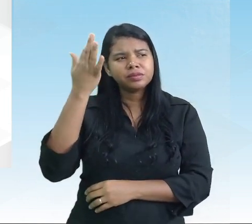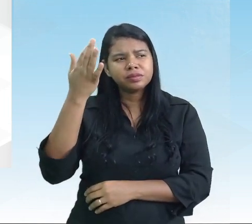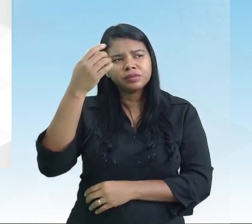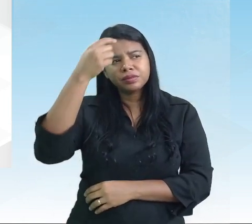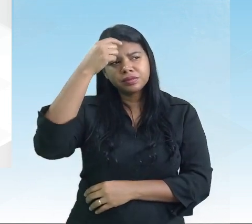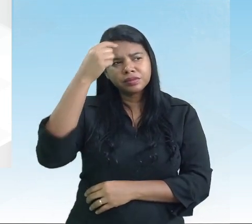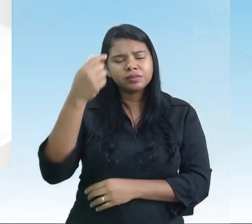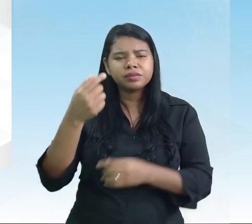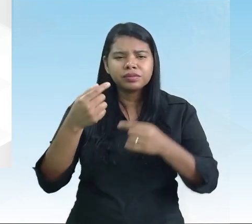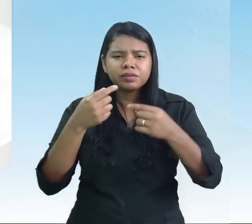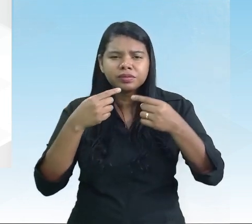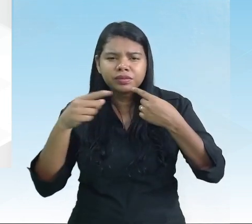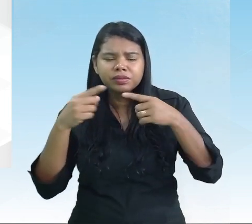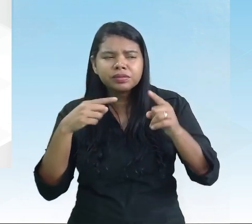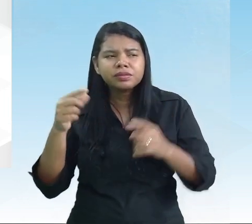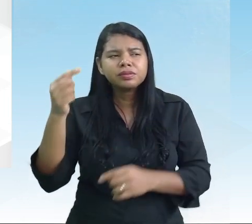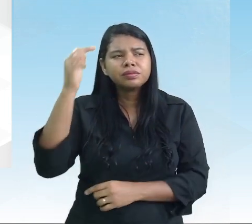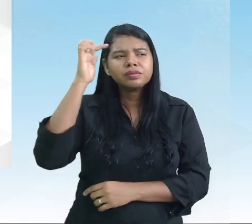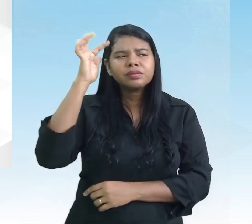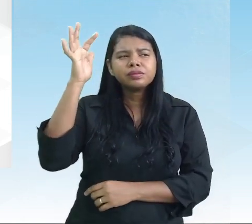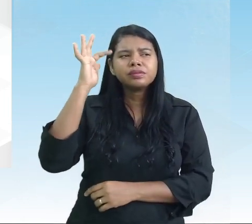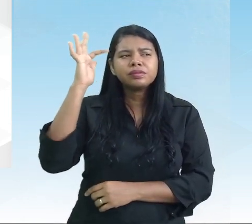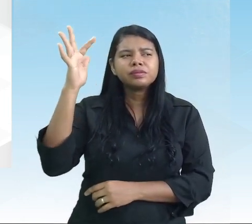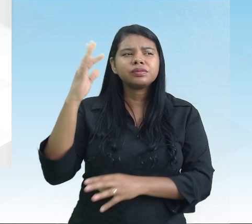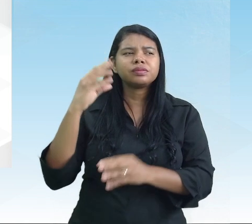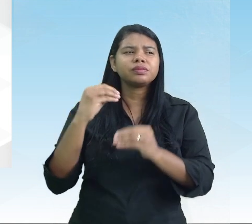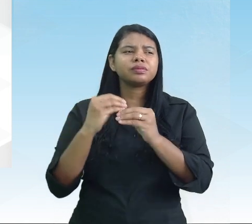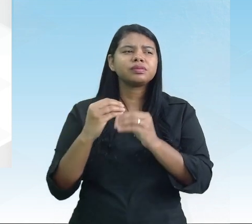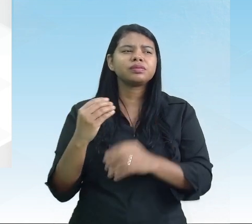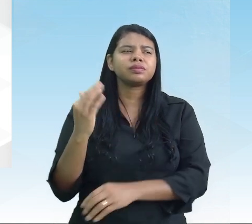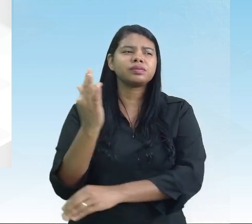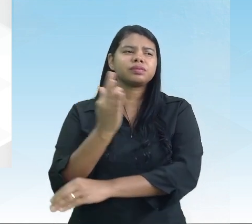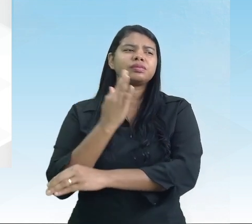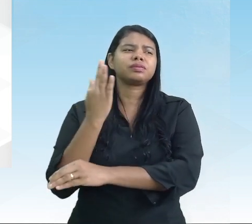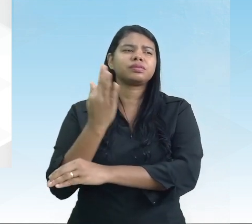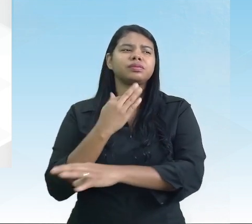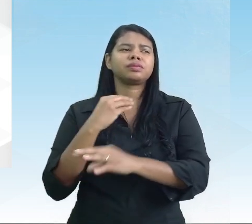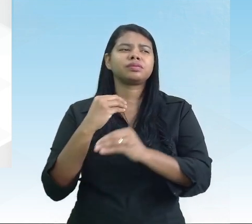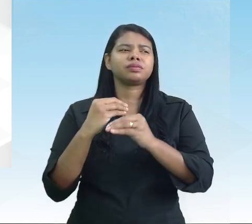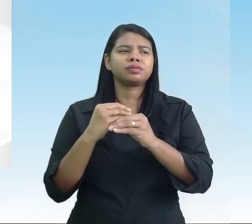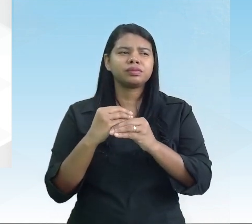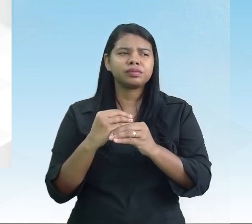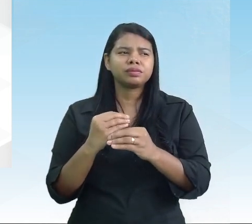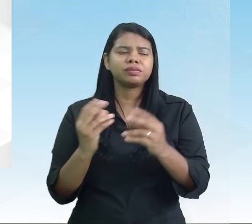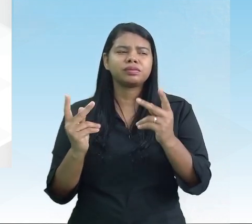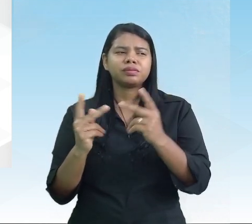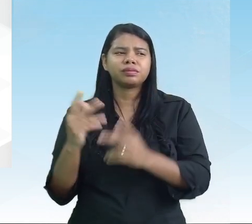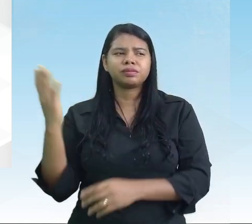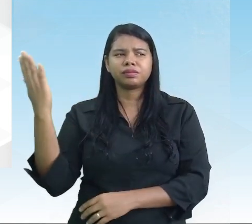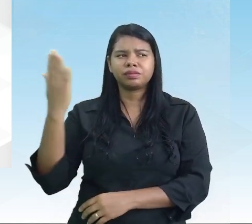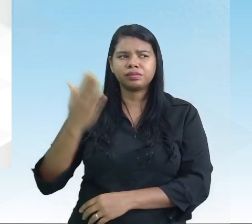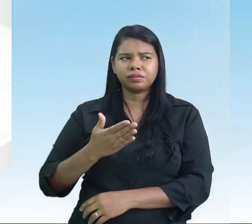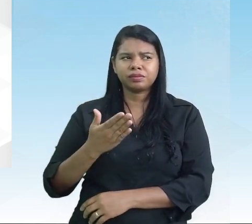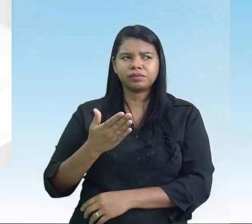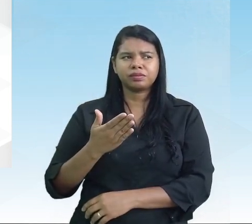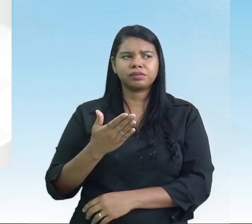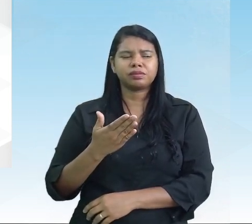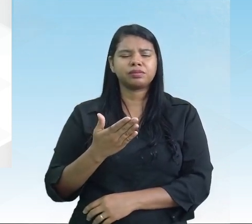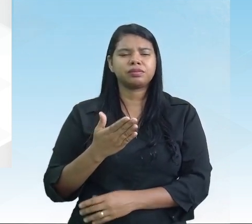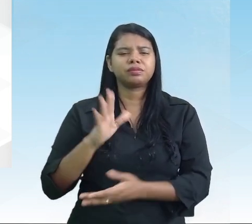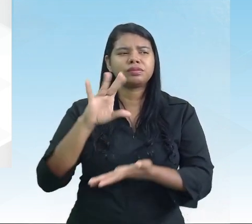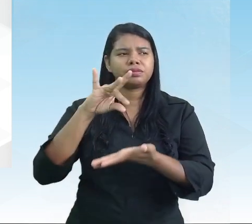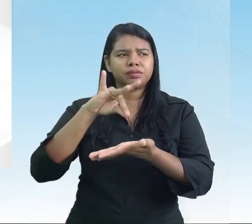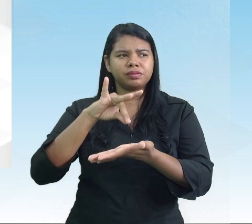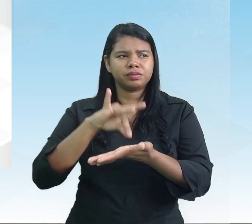que conduz a um pensamento fundamentado, prova que serve para afirmar